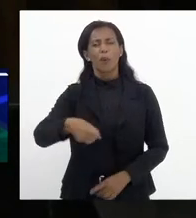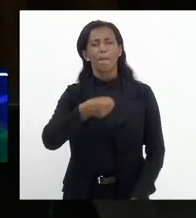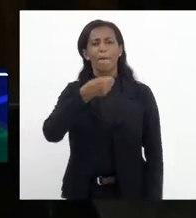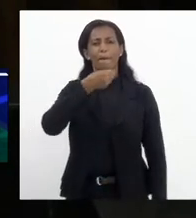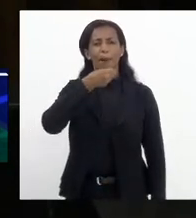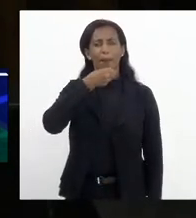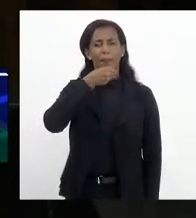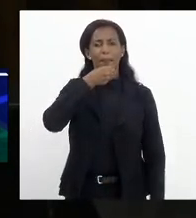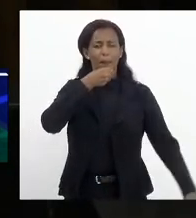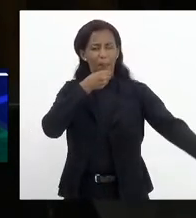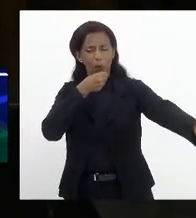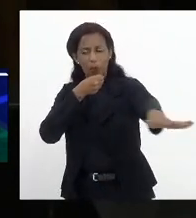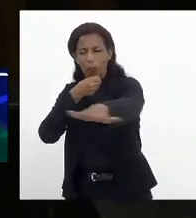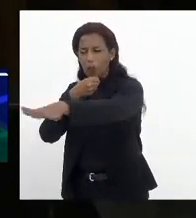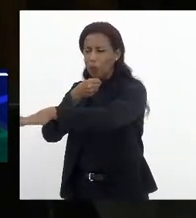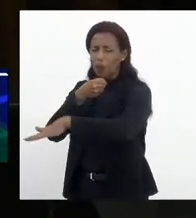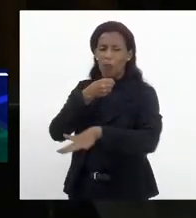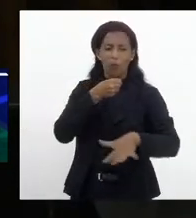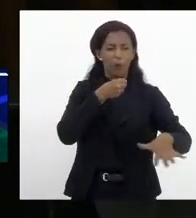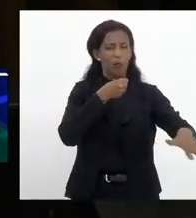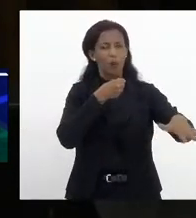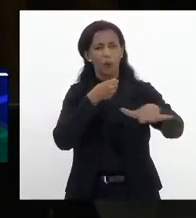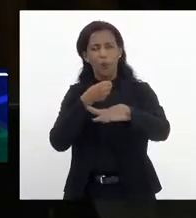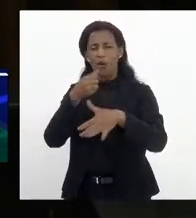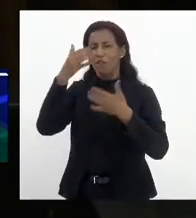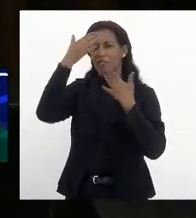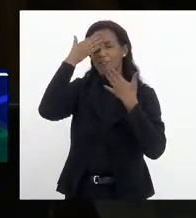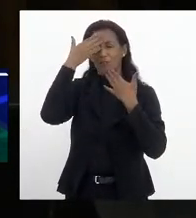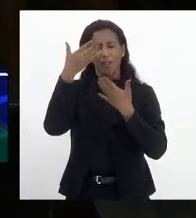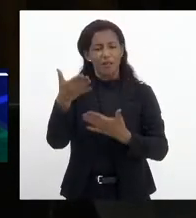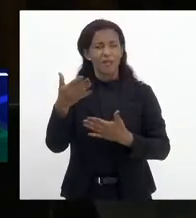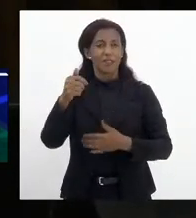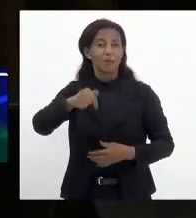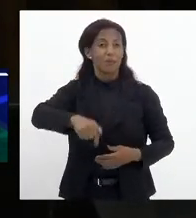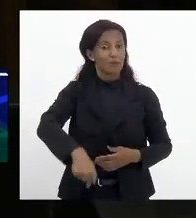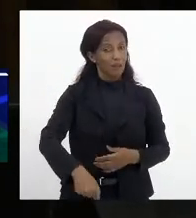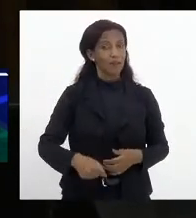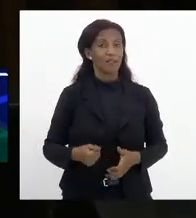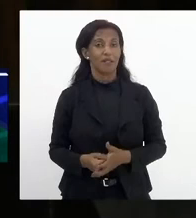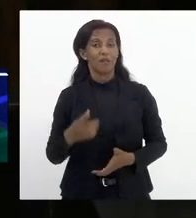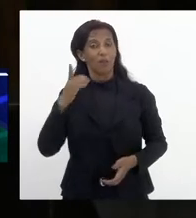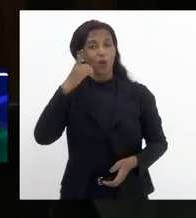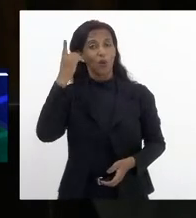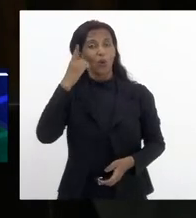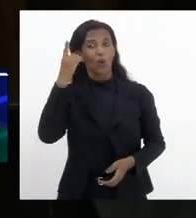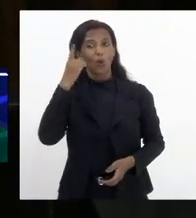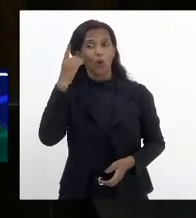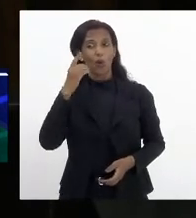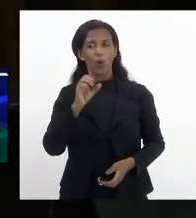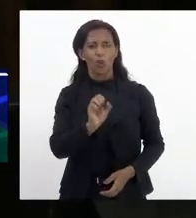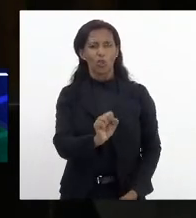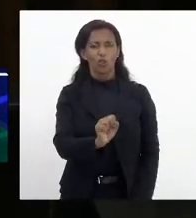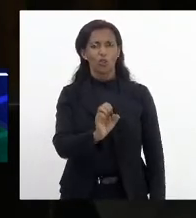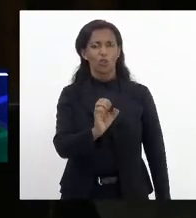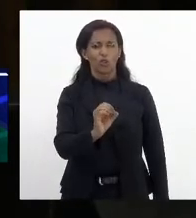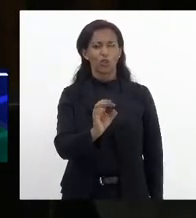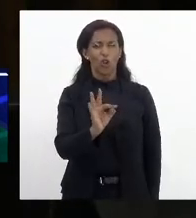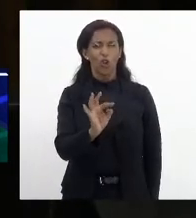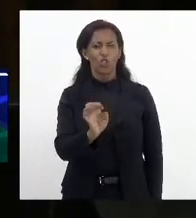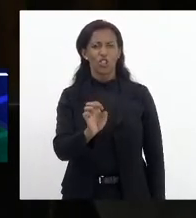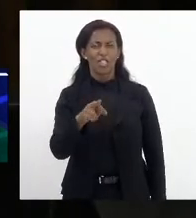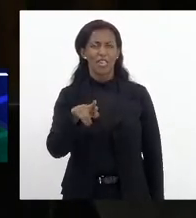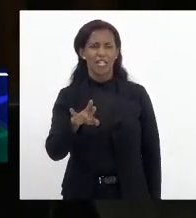para aquela multidão que ali estava, fazer um agradecimento aqui ao deputado Sóstenes Cavalcante, deputado